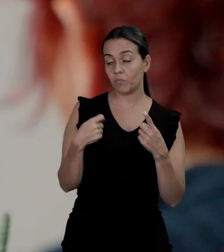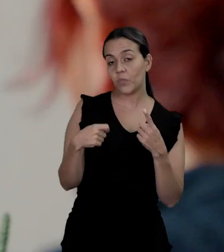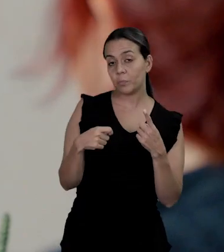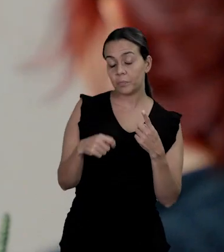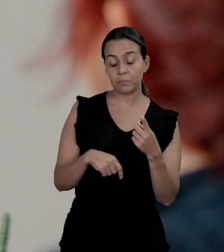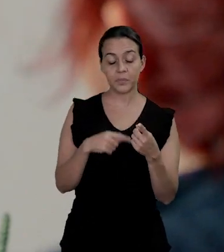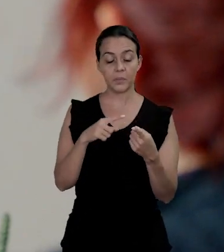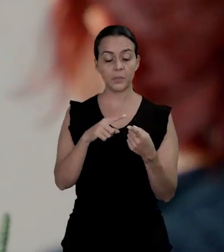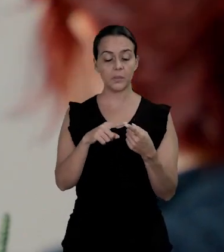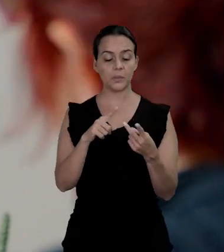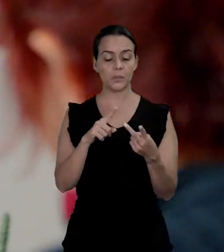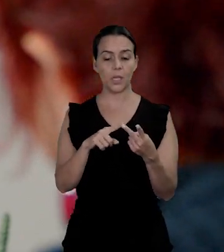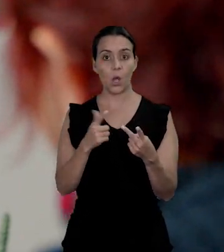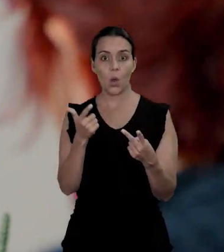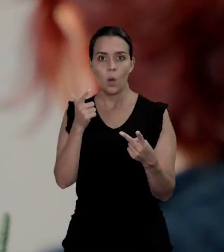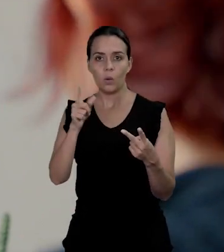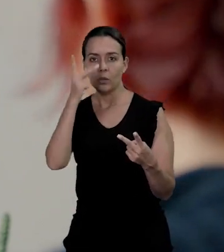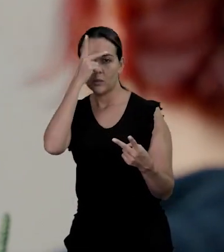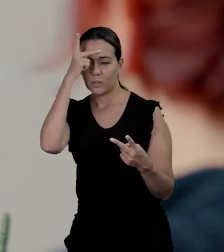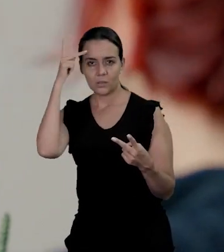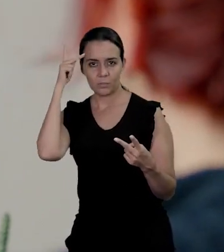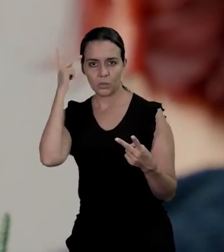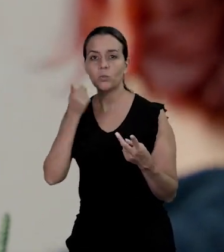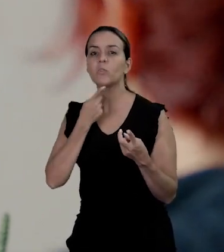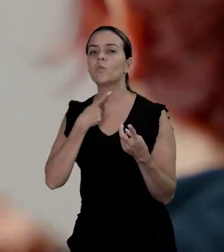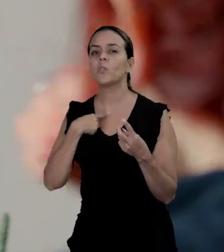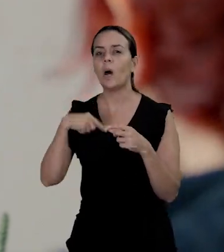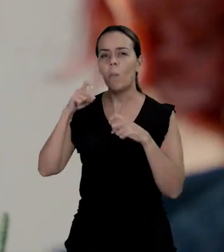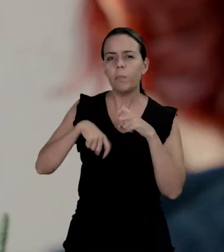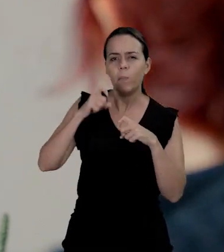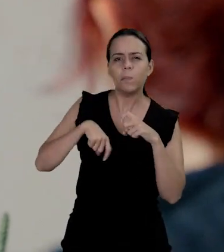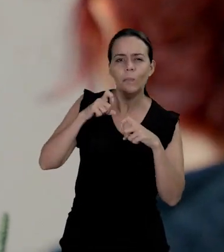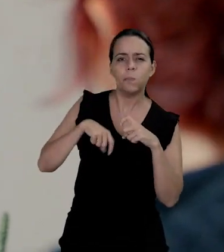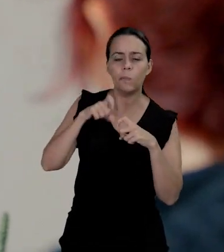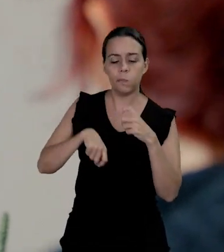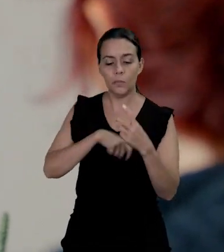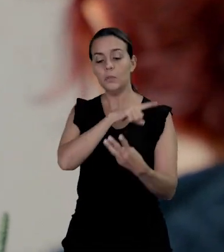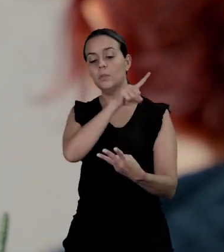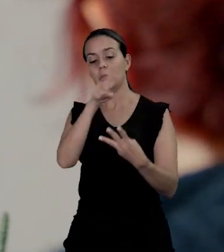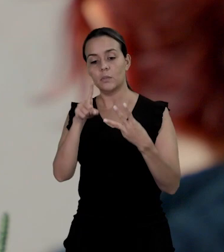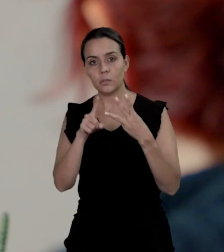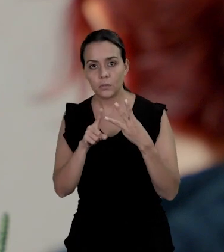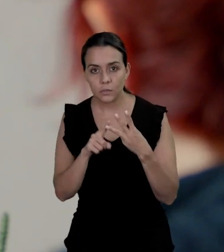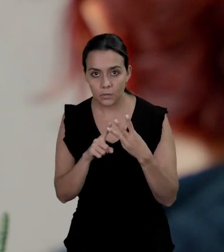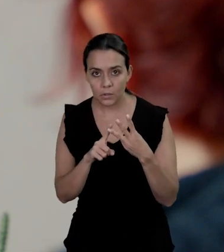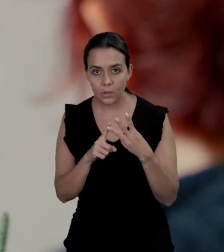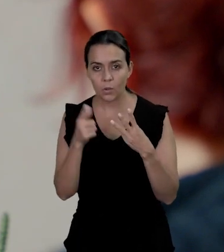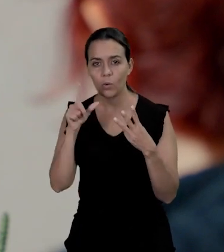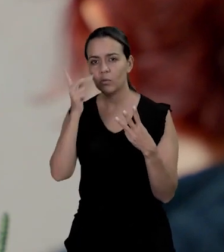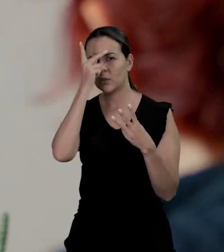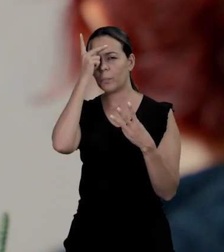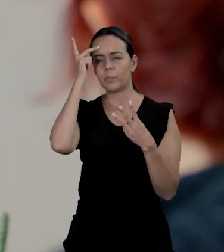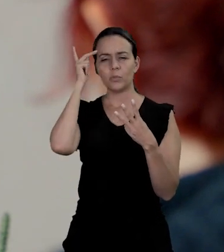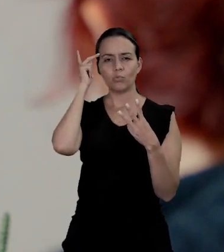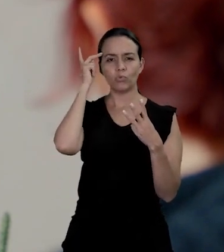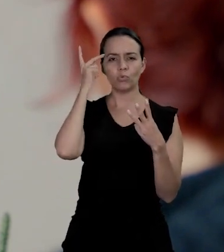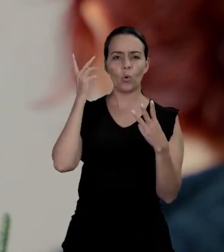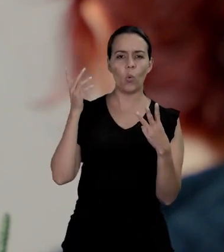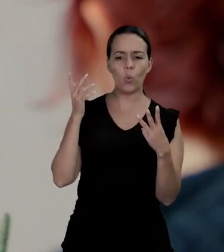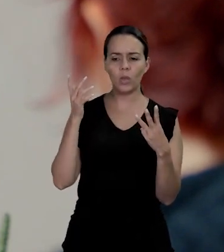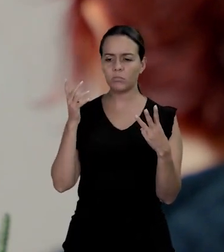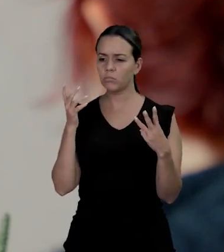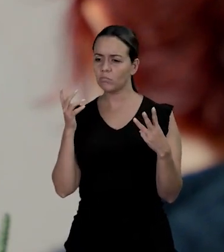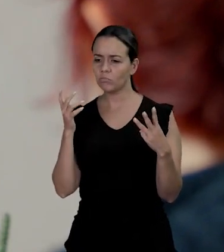disso, das hiperestesias, que são as pessoas que têm excesso de desejo sexual, e as pessoas que têm parafilia, que têm